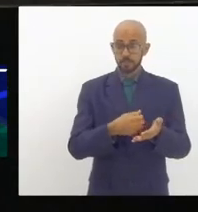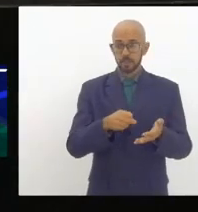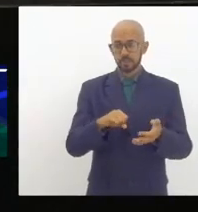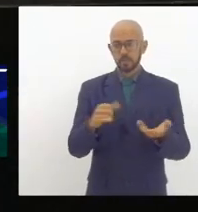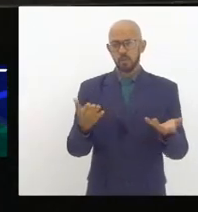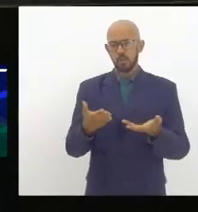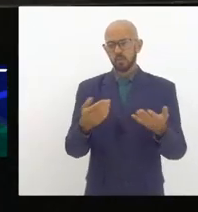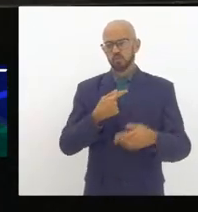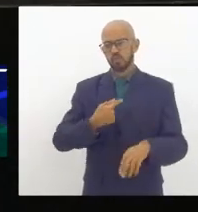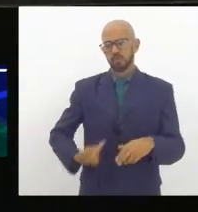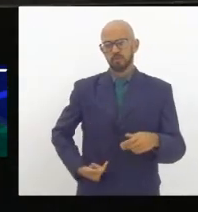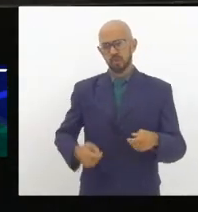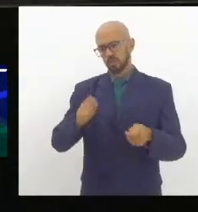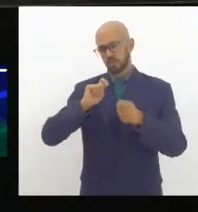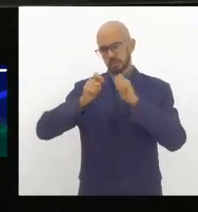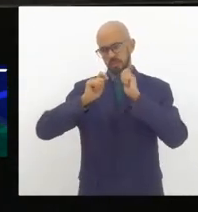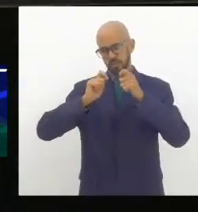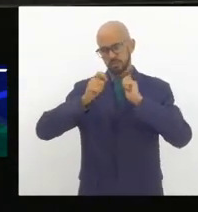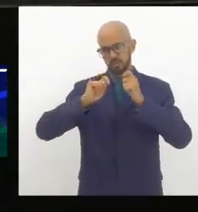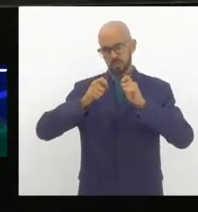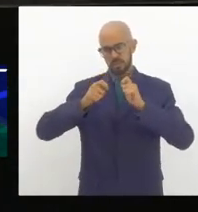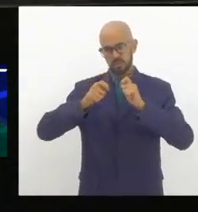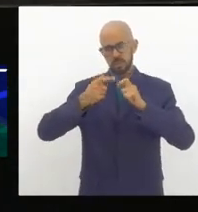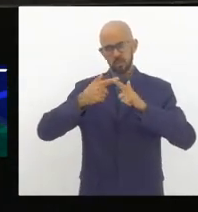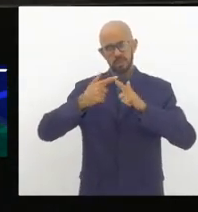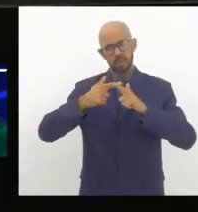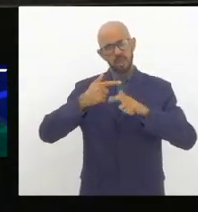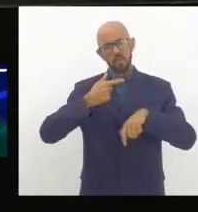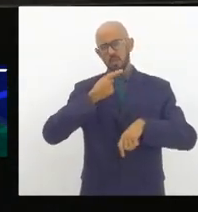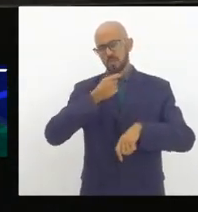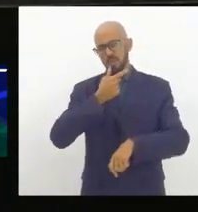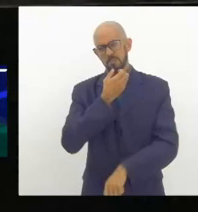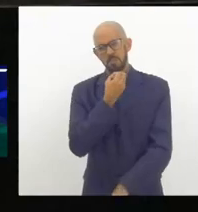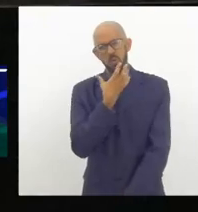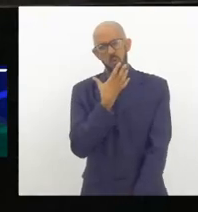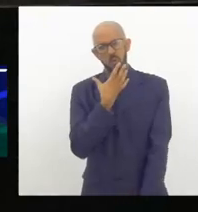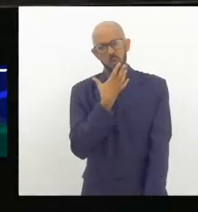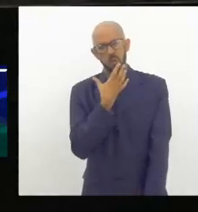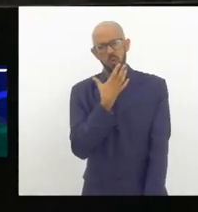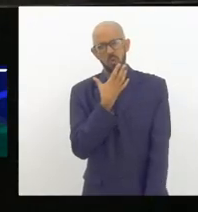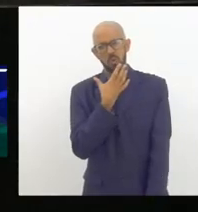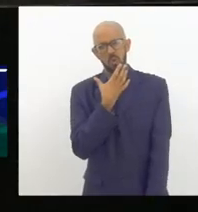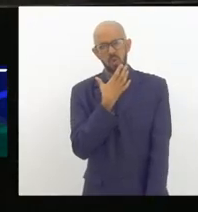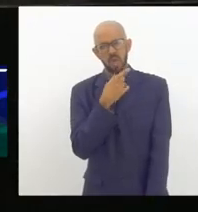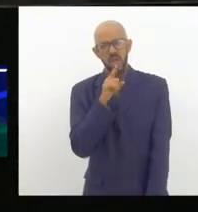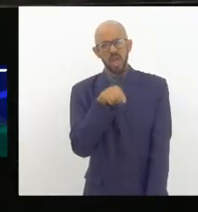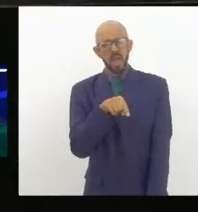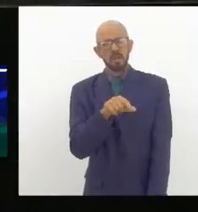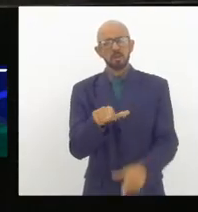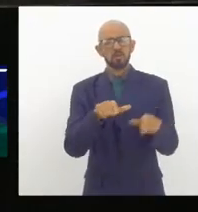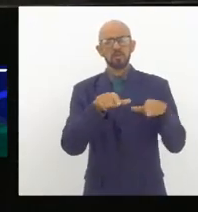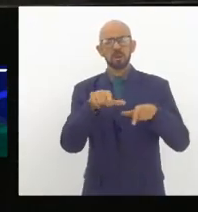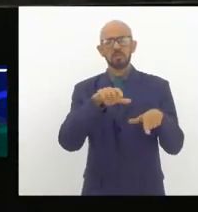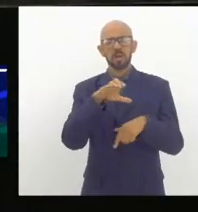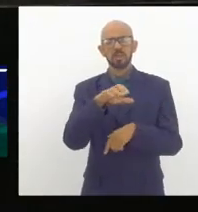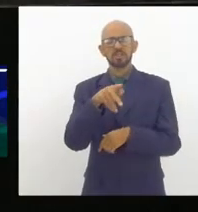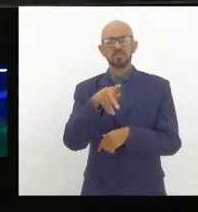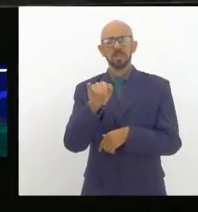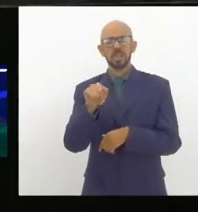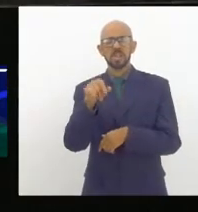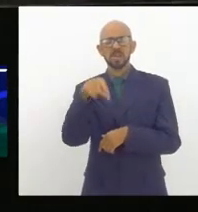governador essa entrevista pode fazer de bonzinho foi através do do trabalho desenvolvido por essa senta aí aqui ó